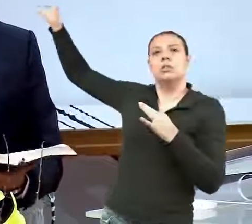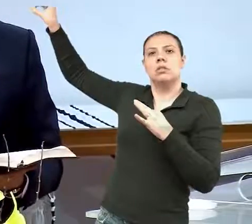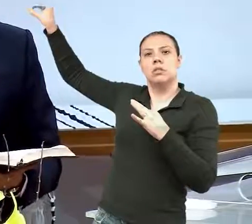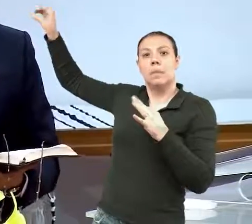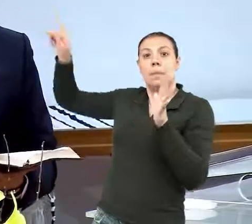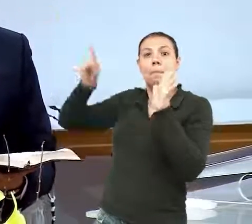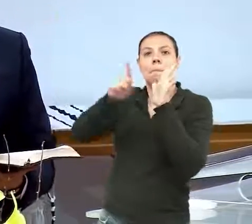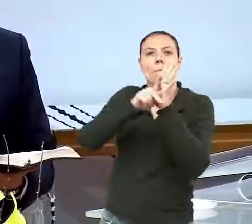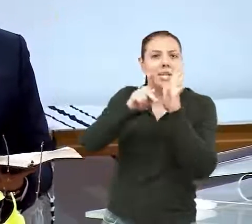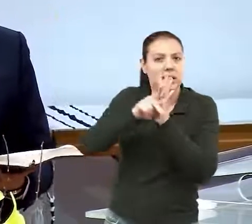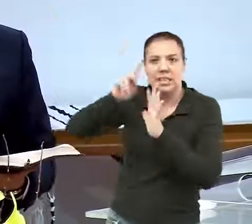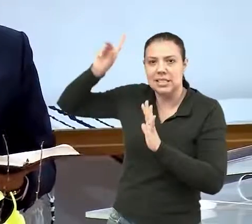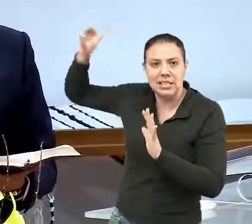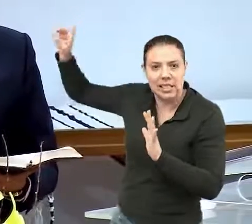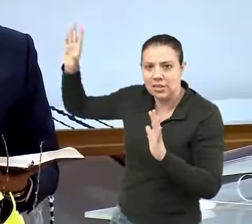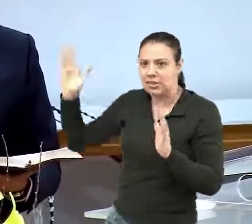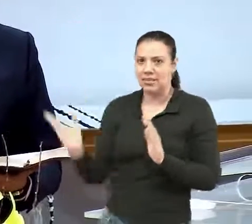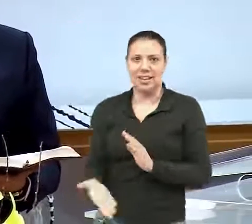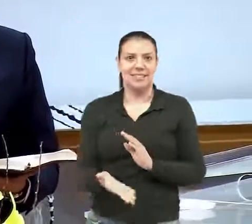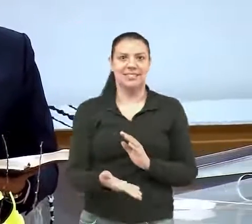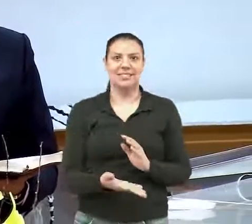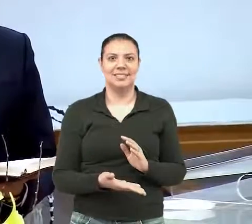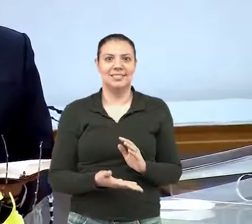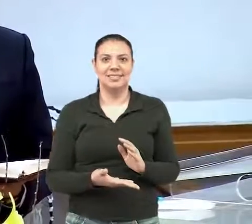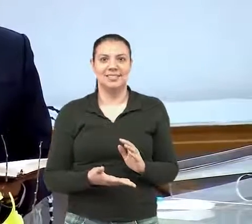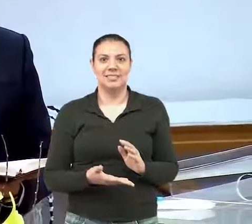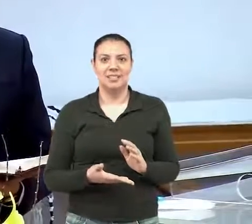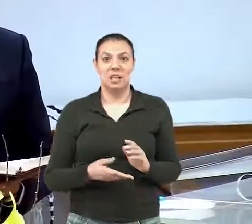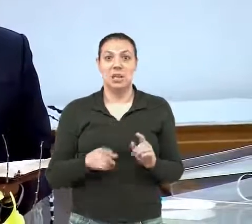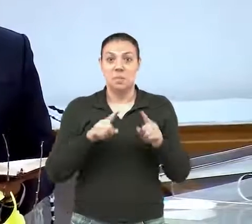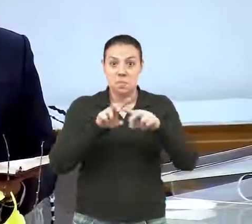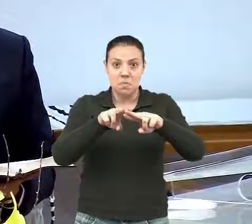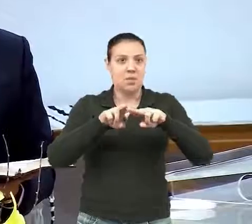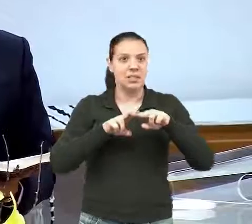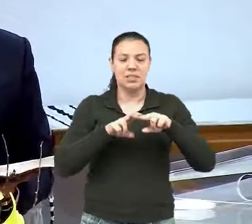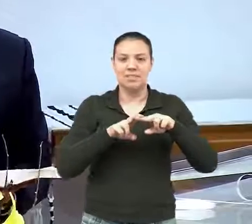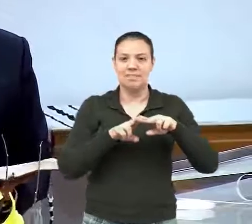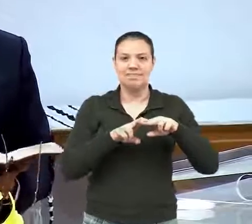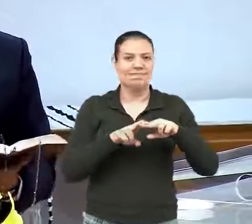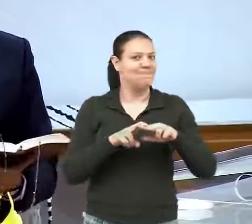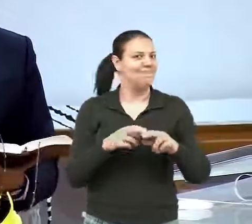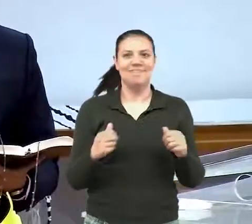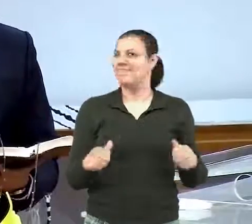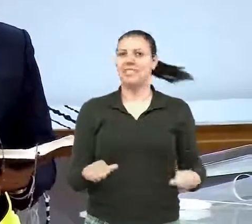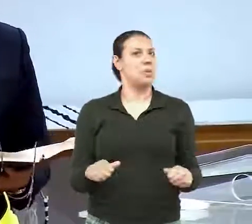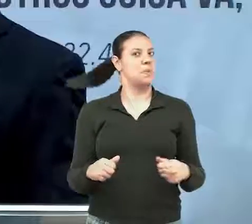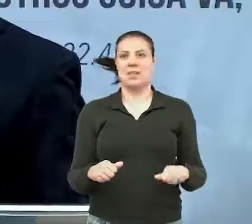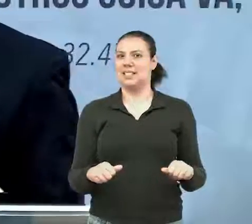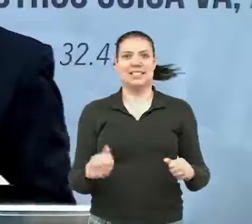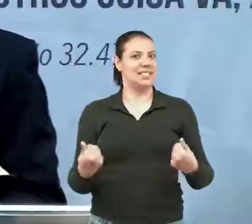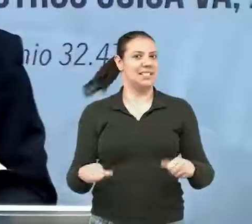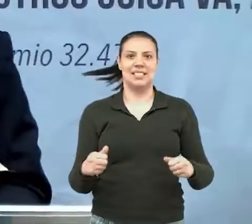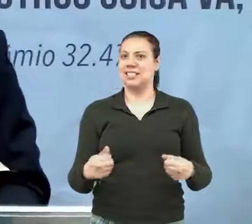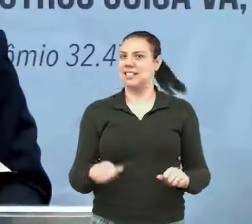deste Deus. Você é propriedade exclusiva dele, por isso você não precisa ter medo.